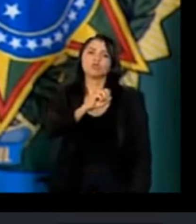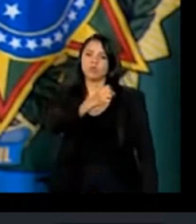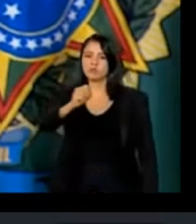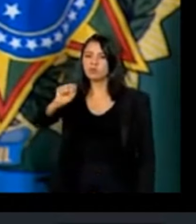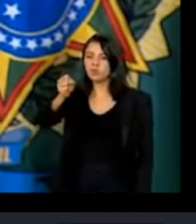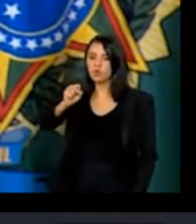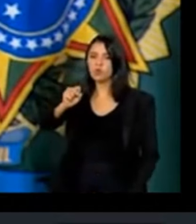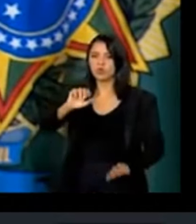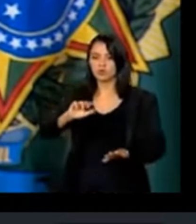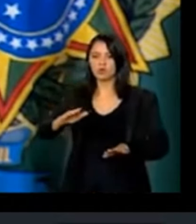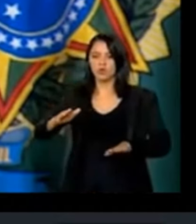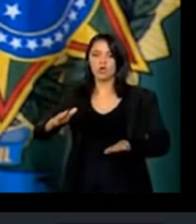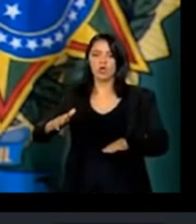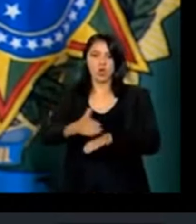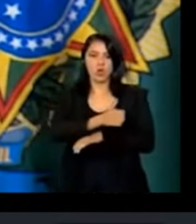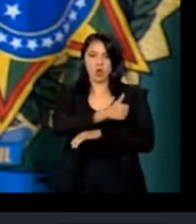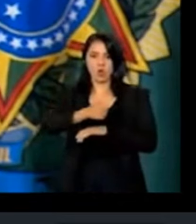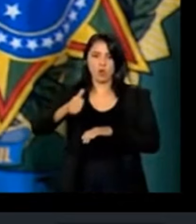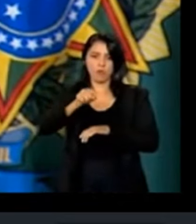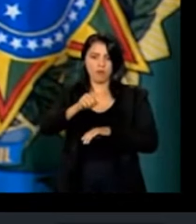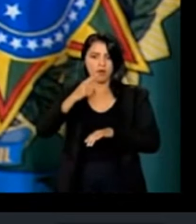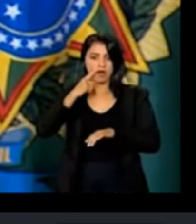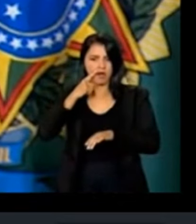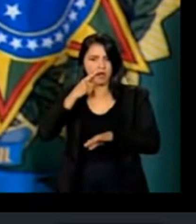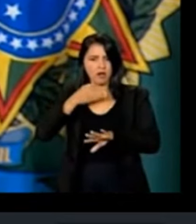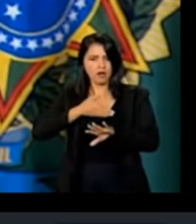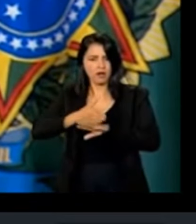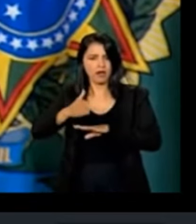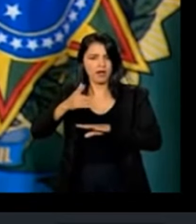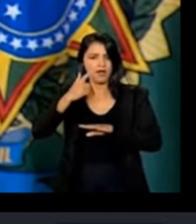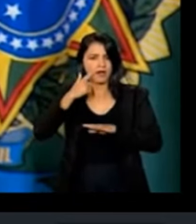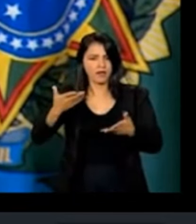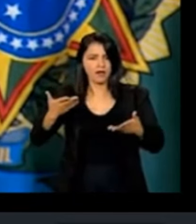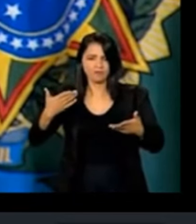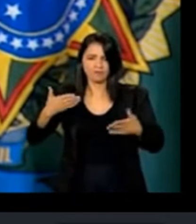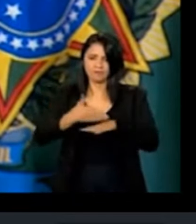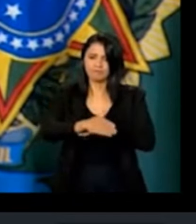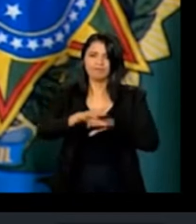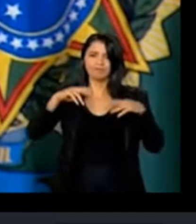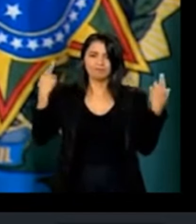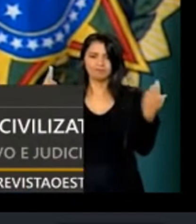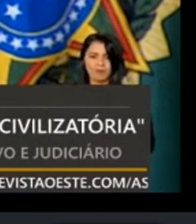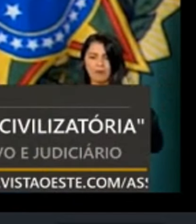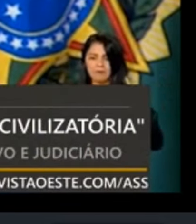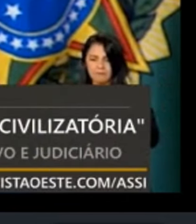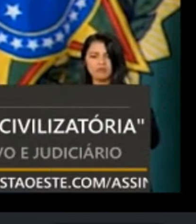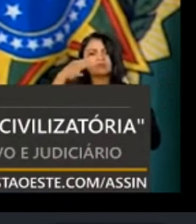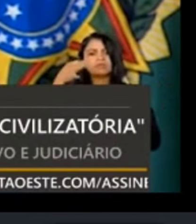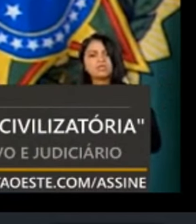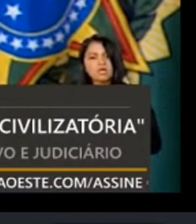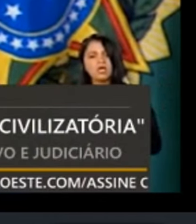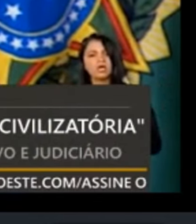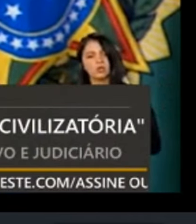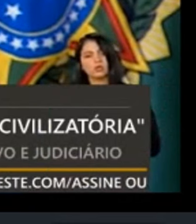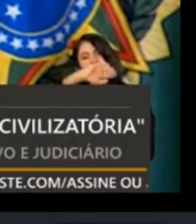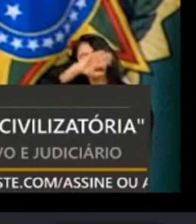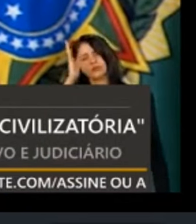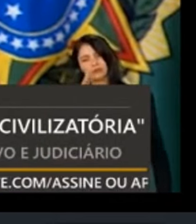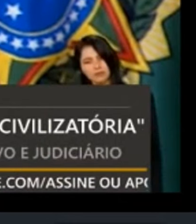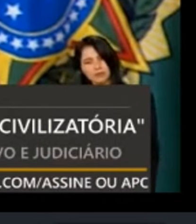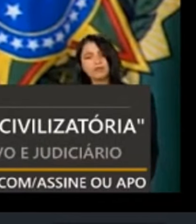Mas juntar ele agora demonstra com muita clareza, mas com muita clareza mesmo, de que o